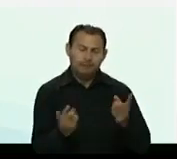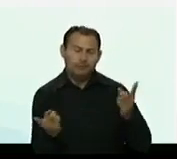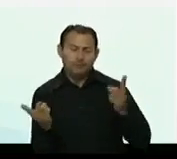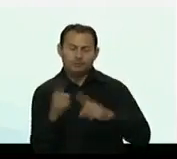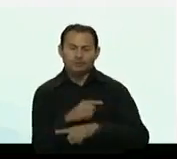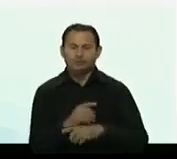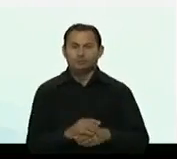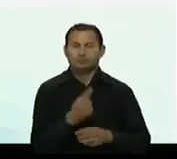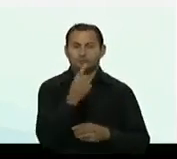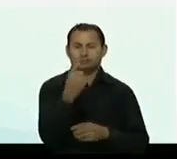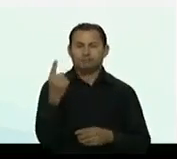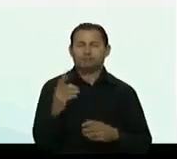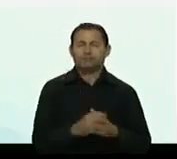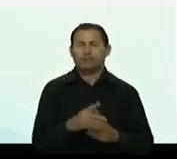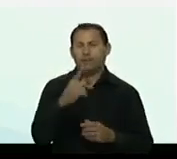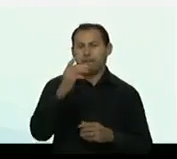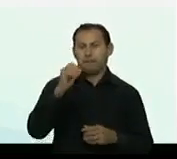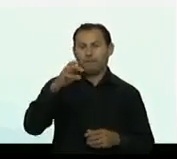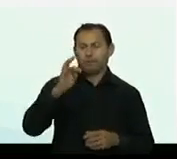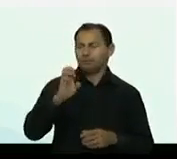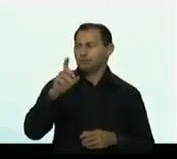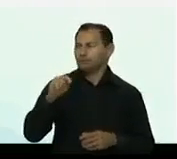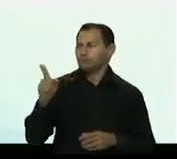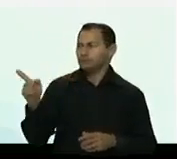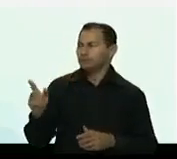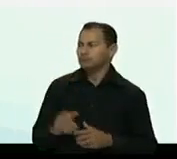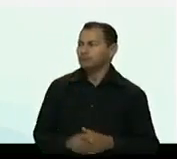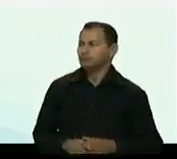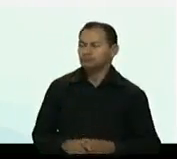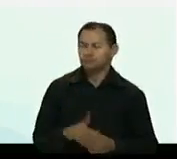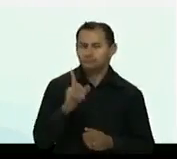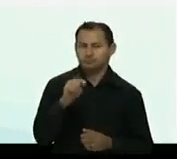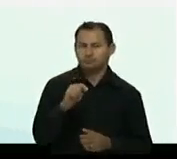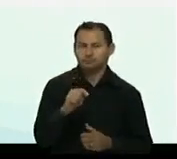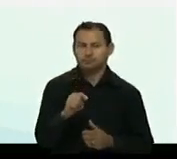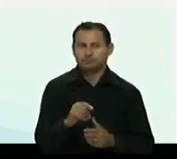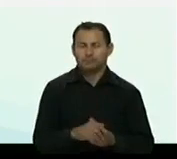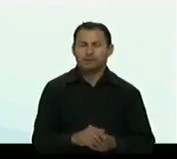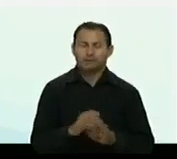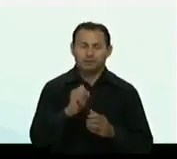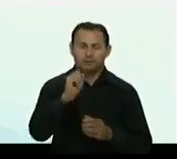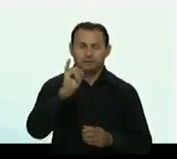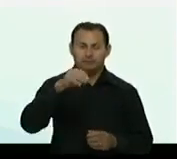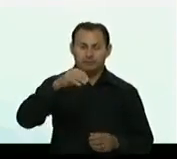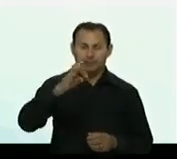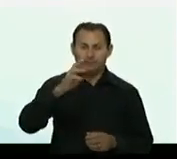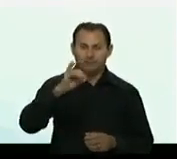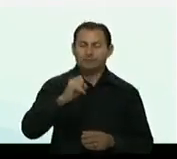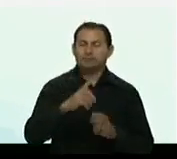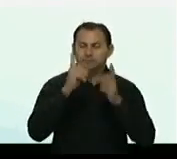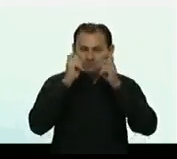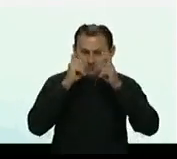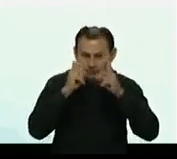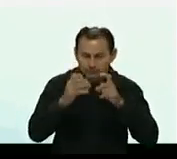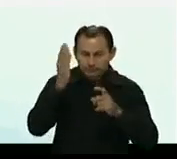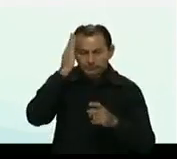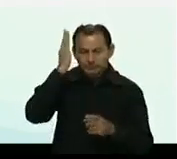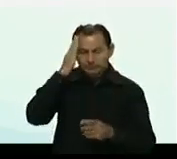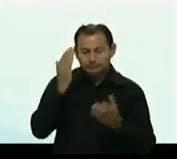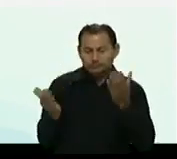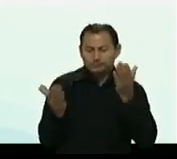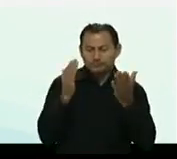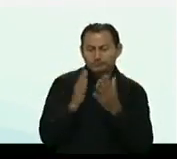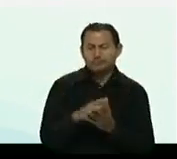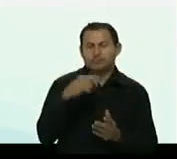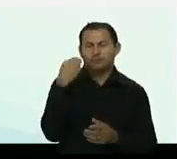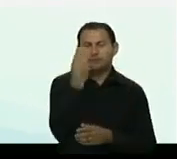inversa, que cada um desses pontos aqui, ó, eles são simétricos. É interessante saber essa relação